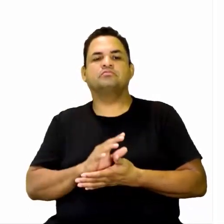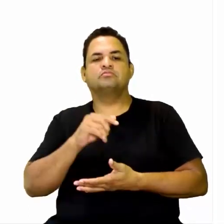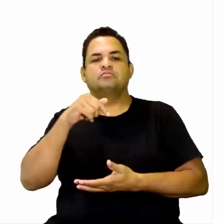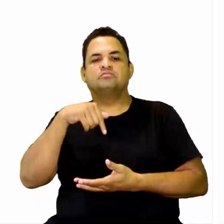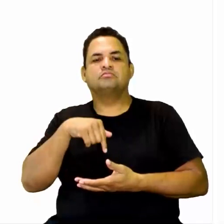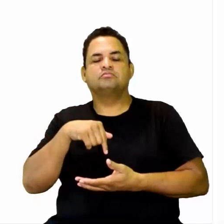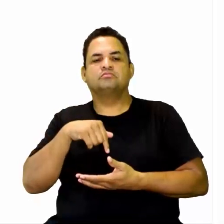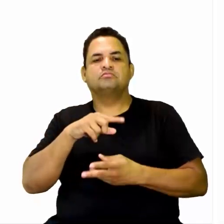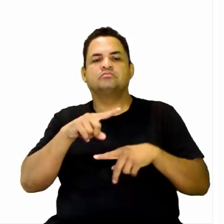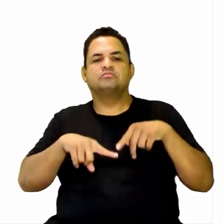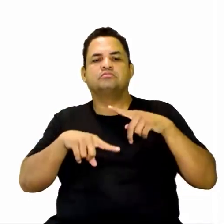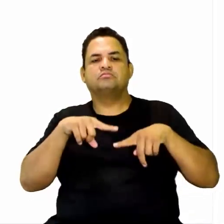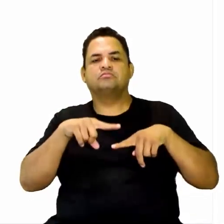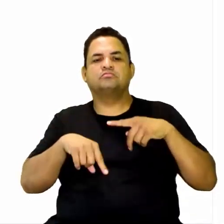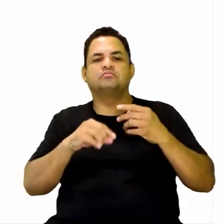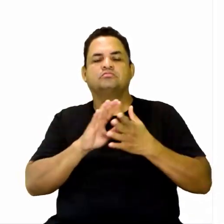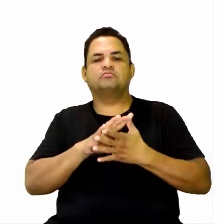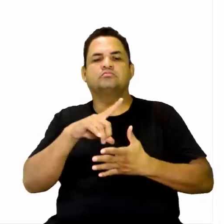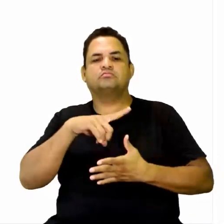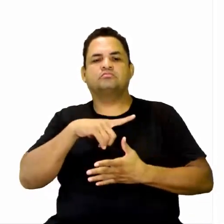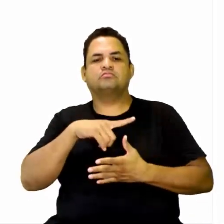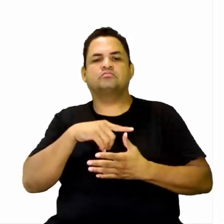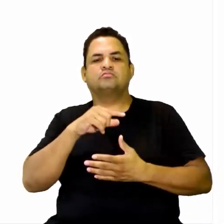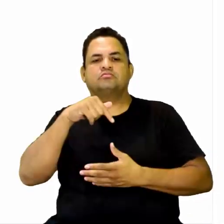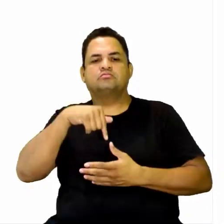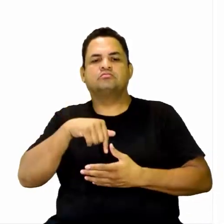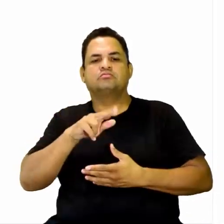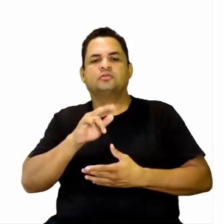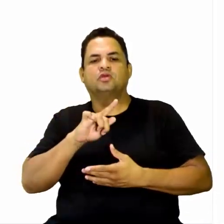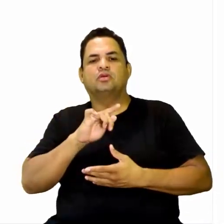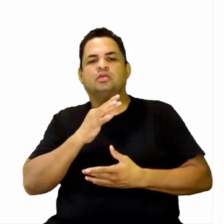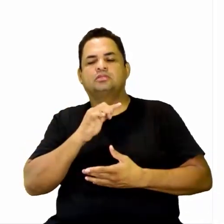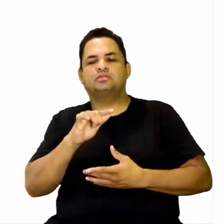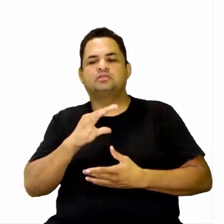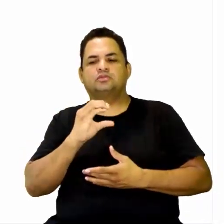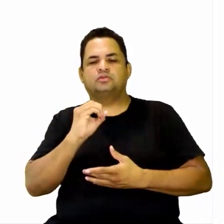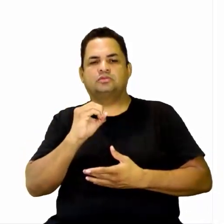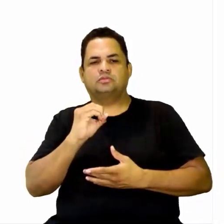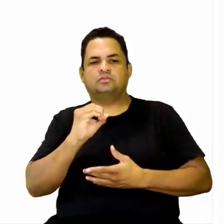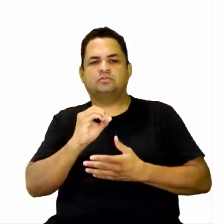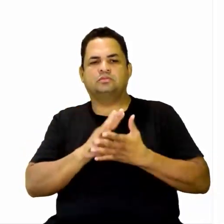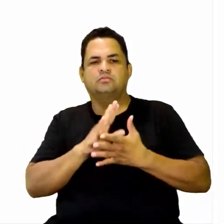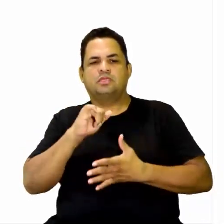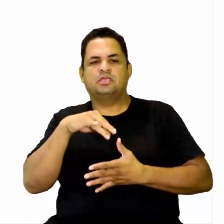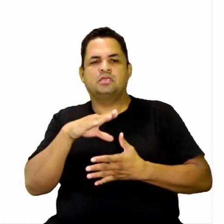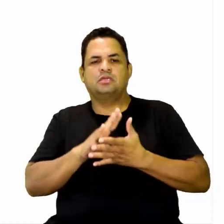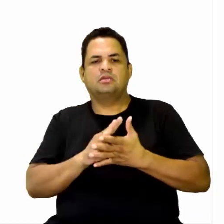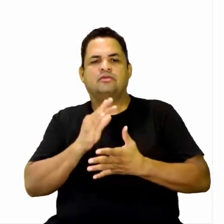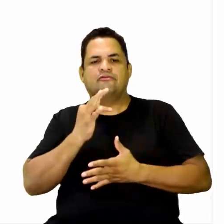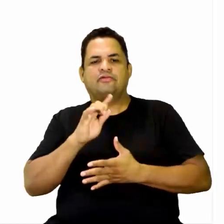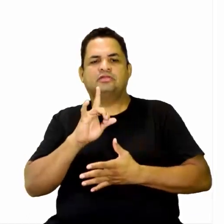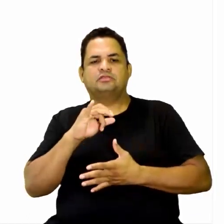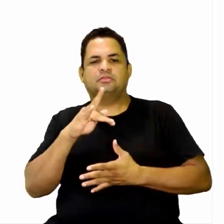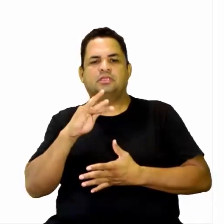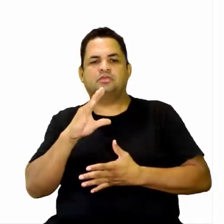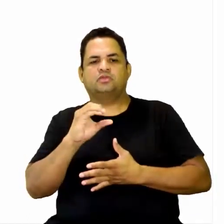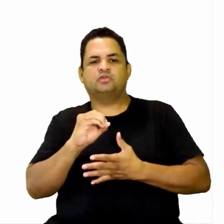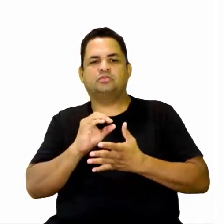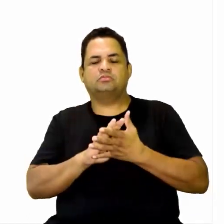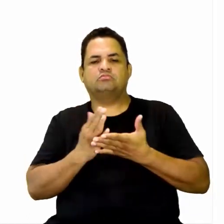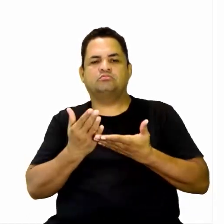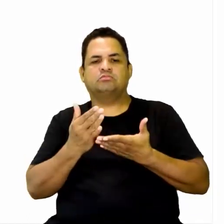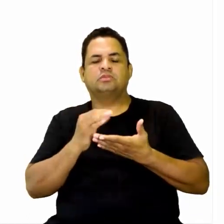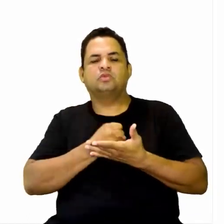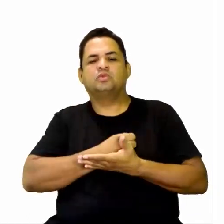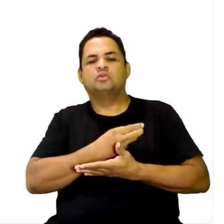um material constituído de quartzo, mica e feldespato